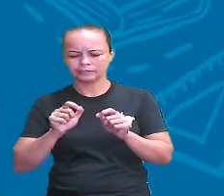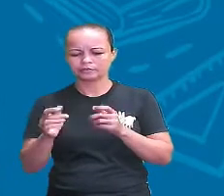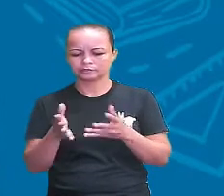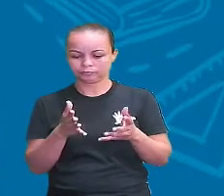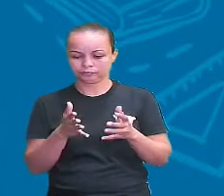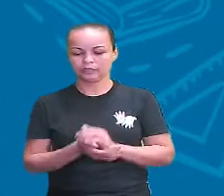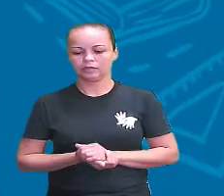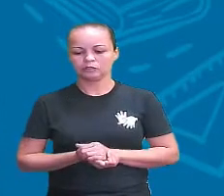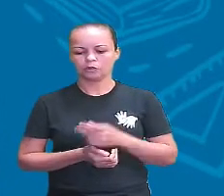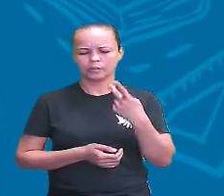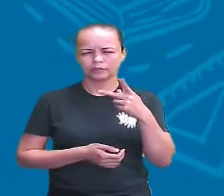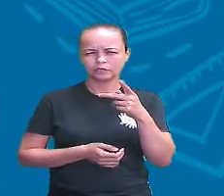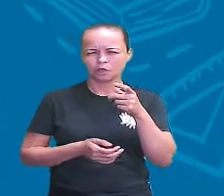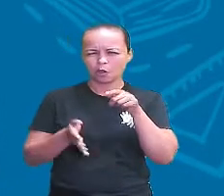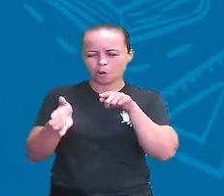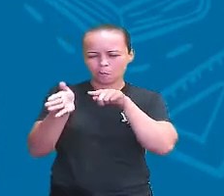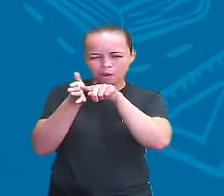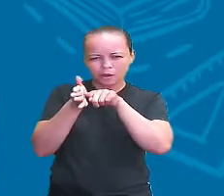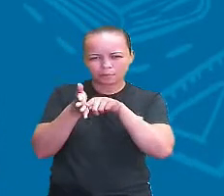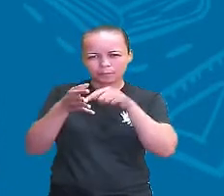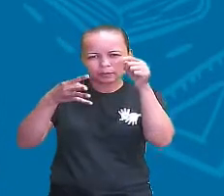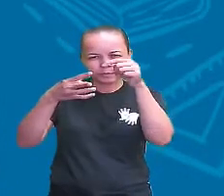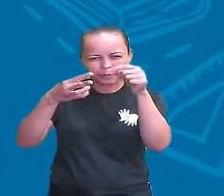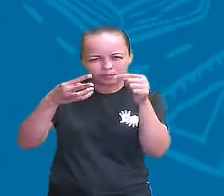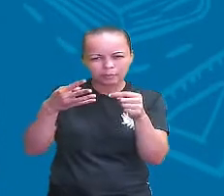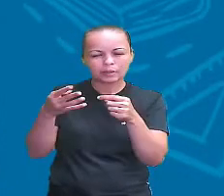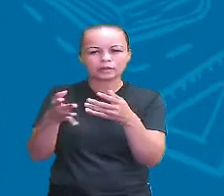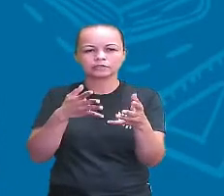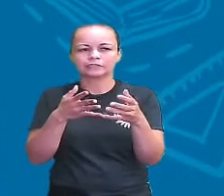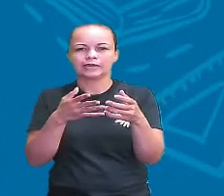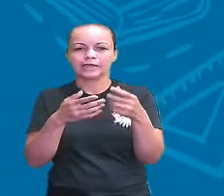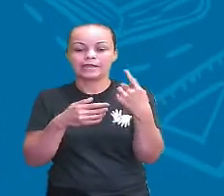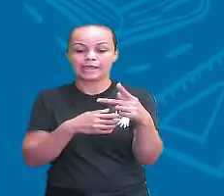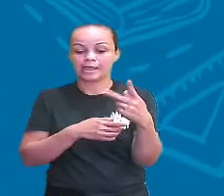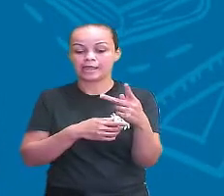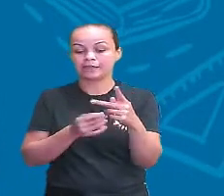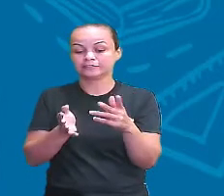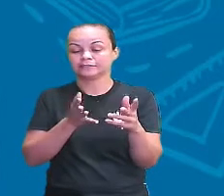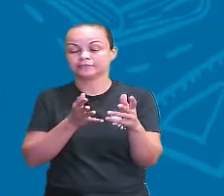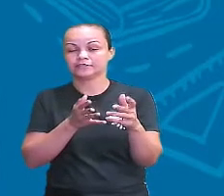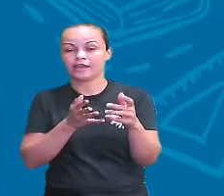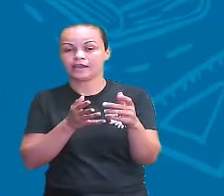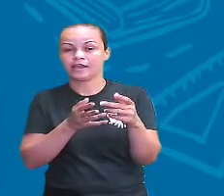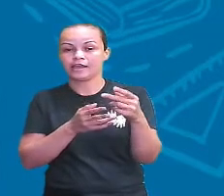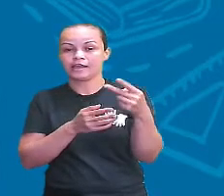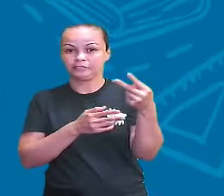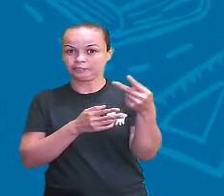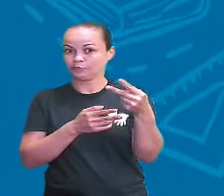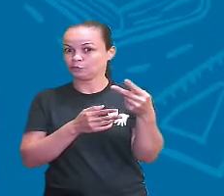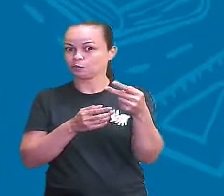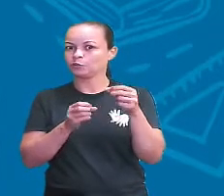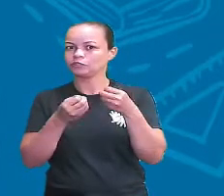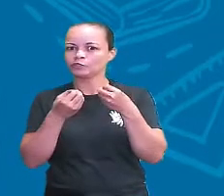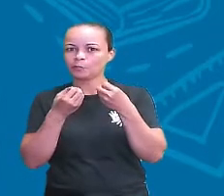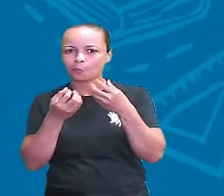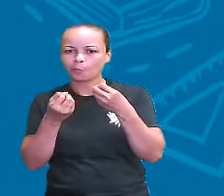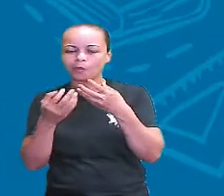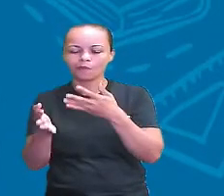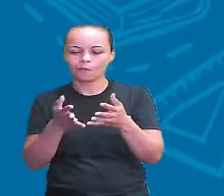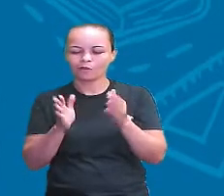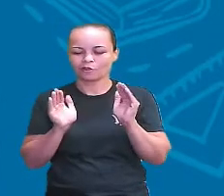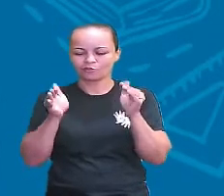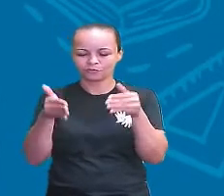Então, vê aí direitinho, porque essa segunda questão, ela está assim, logo no foco mesmo. Essa aí é